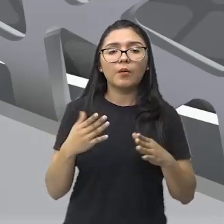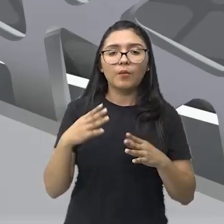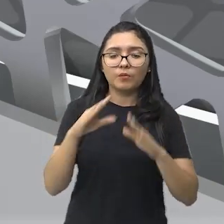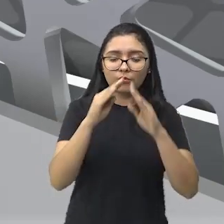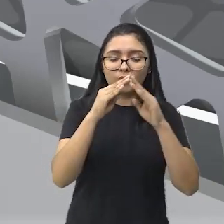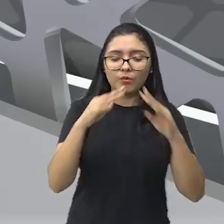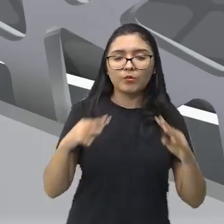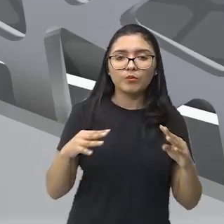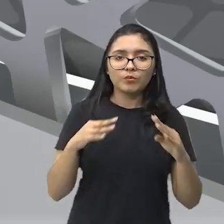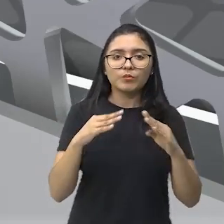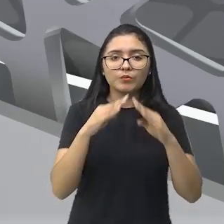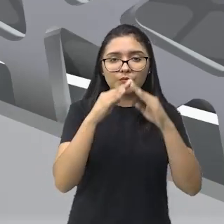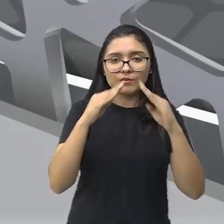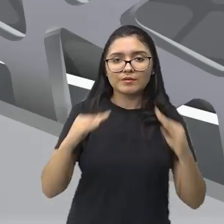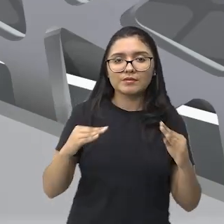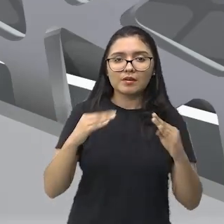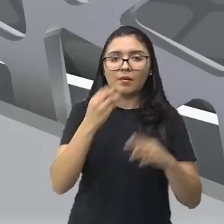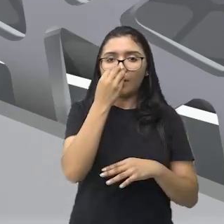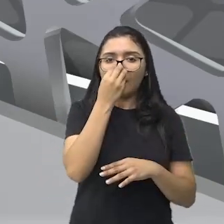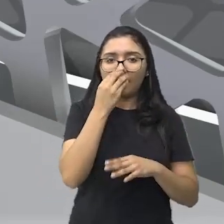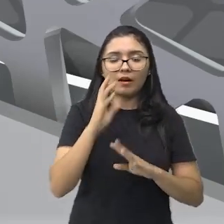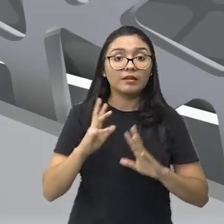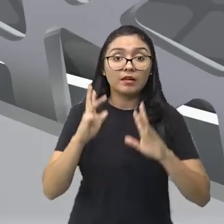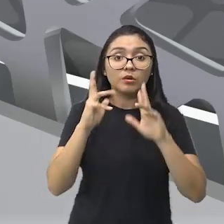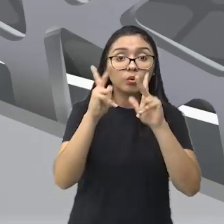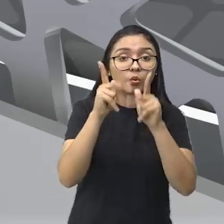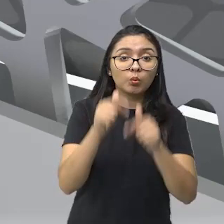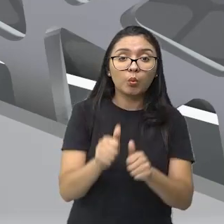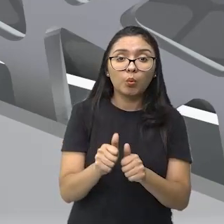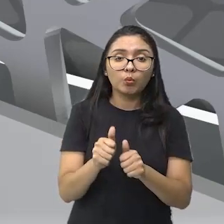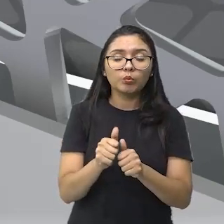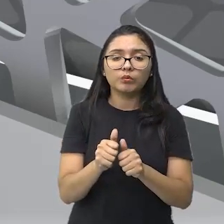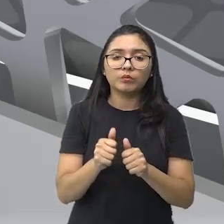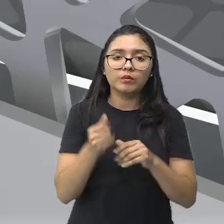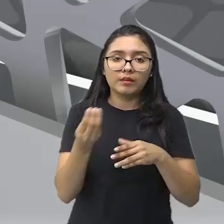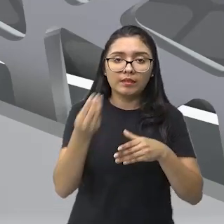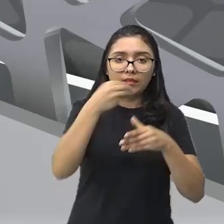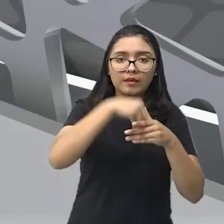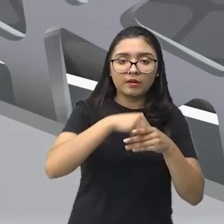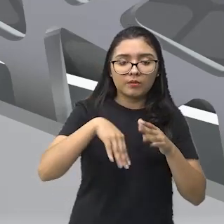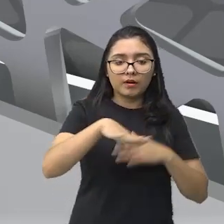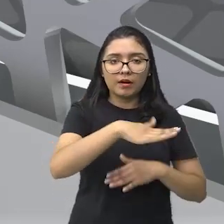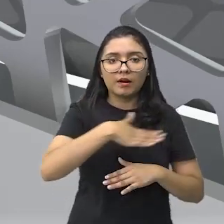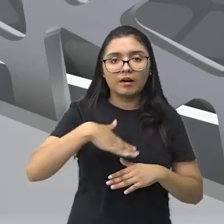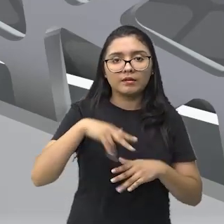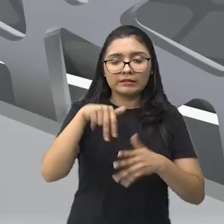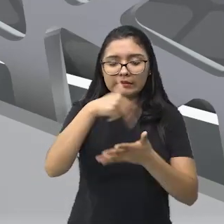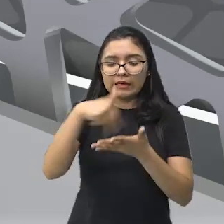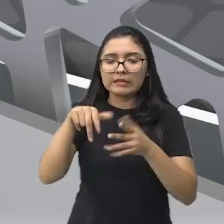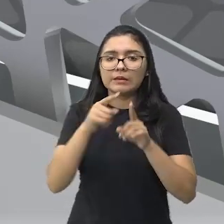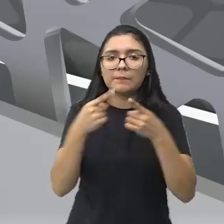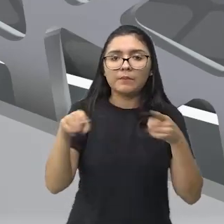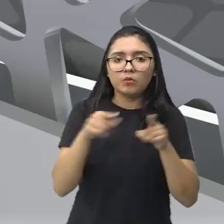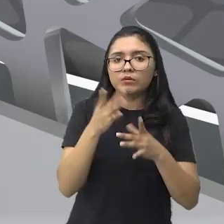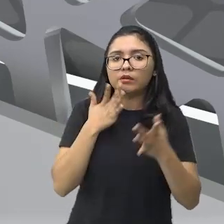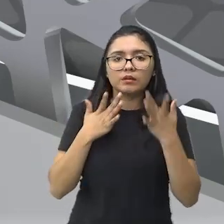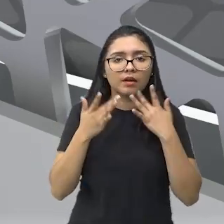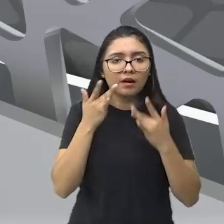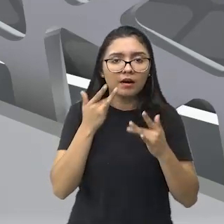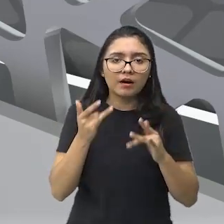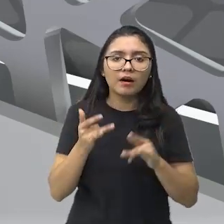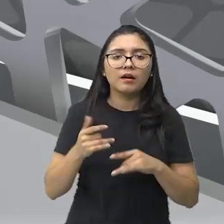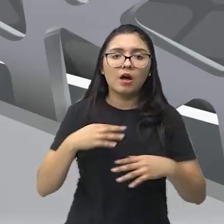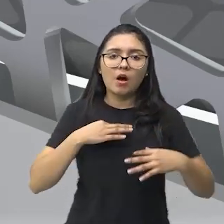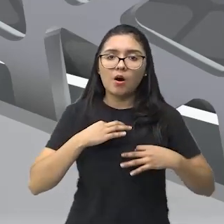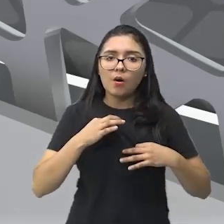ele é algo da arte completo, né? Ele tem todas as áreas que envolve tanto a dança, a música, o teatro,